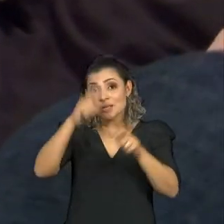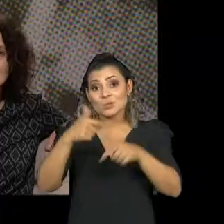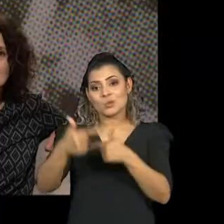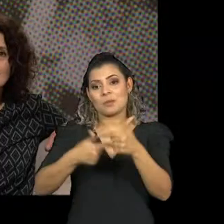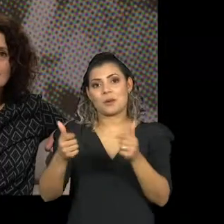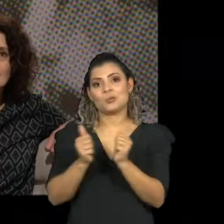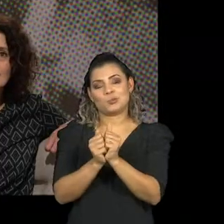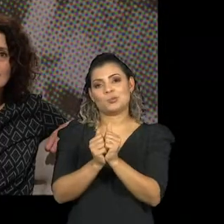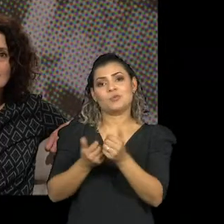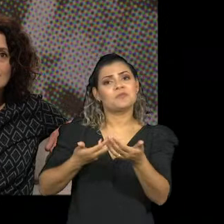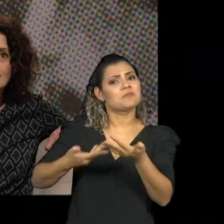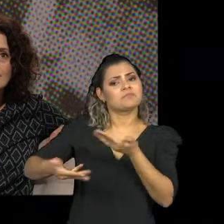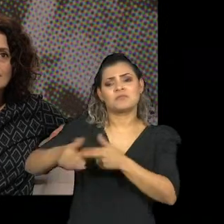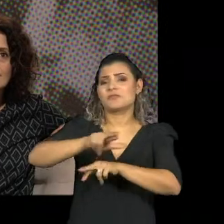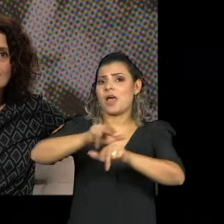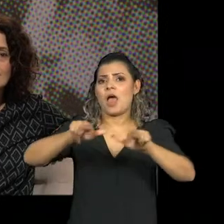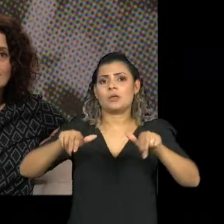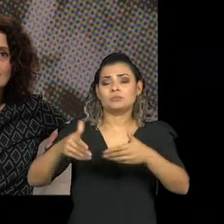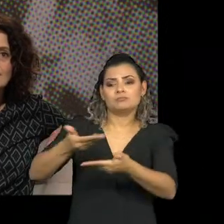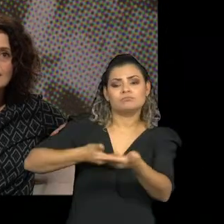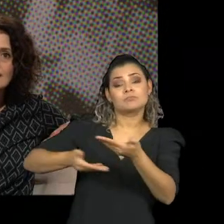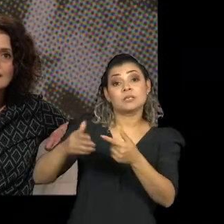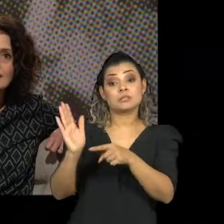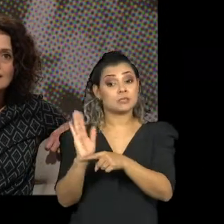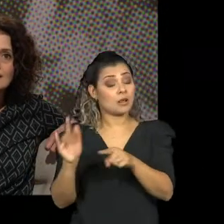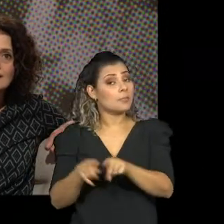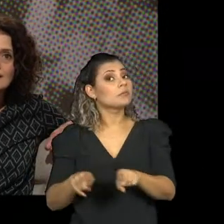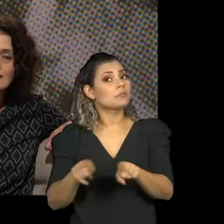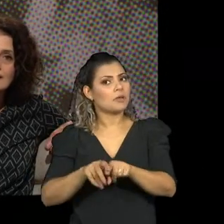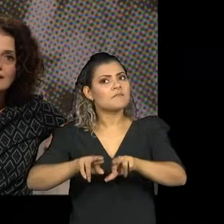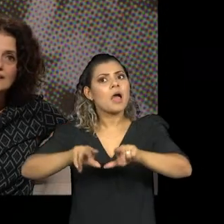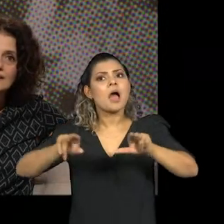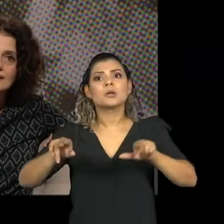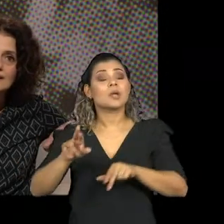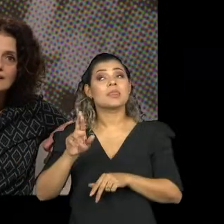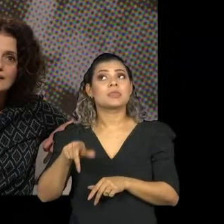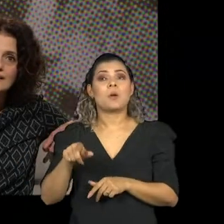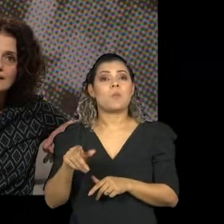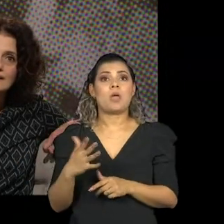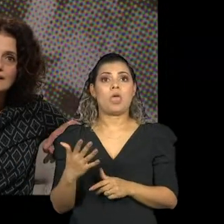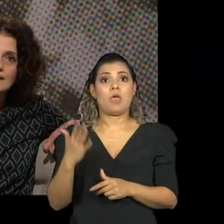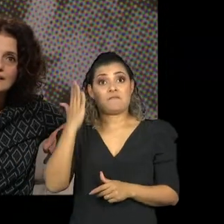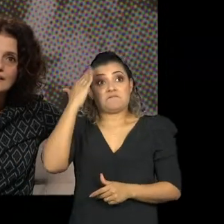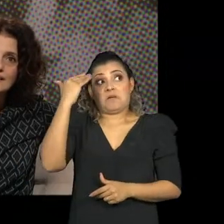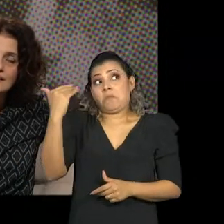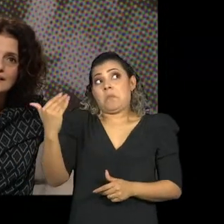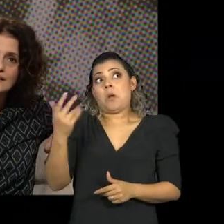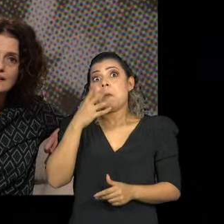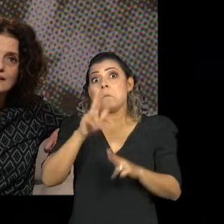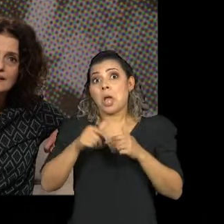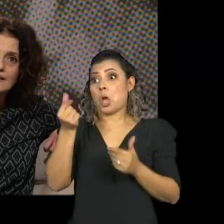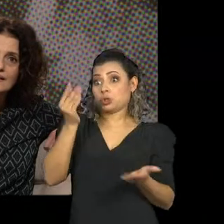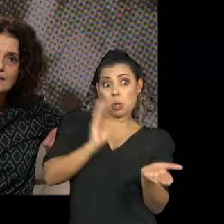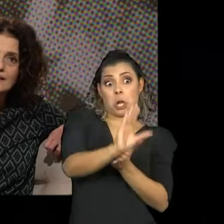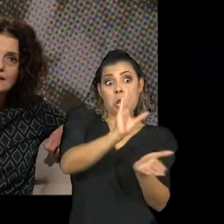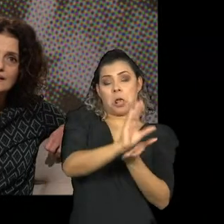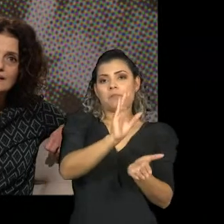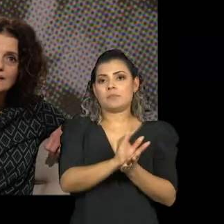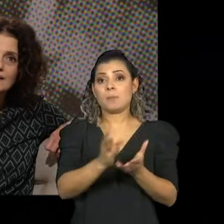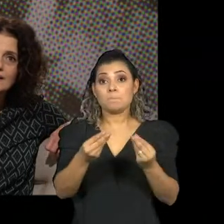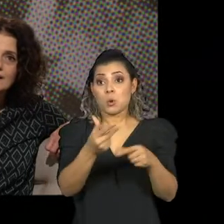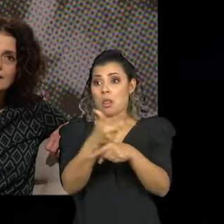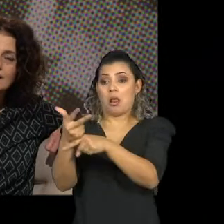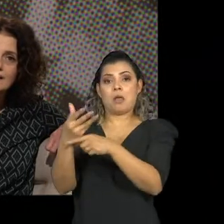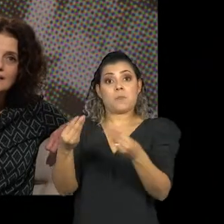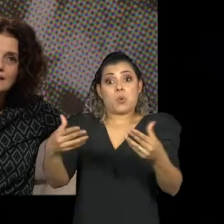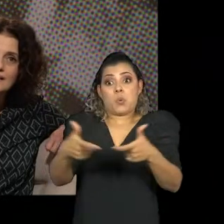pessoas. Principalmente no nosso cinema, que é o cinema que não é grande coisa em termos de orçamento. Você não pode ficar filmando,